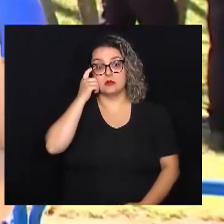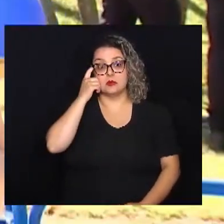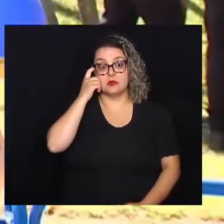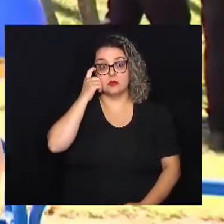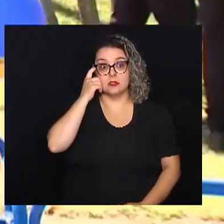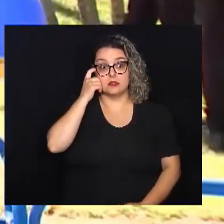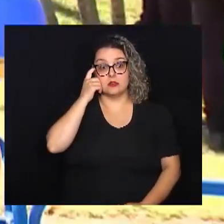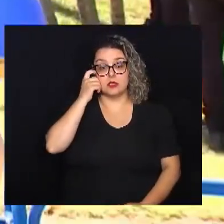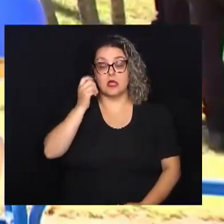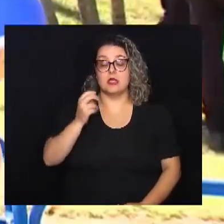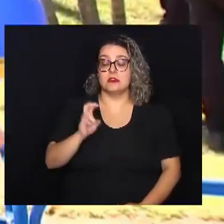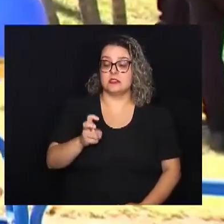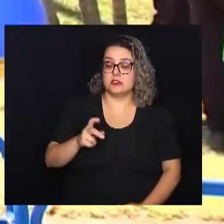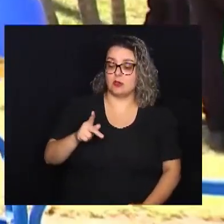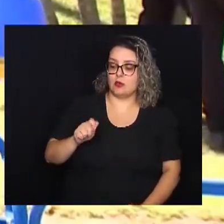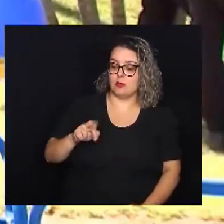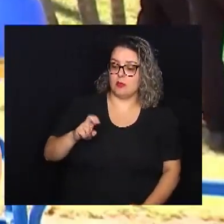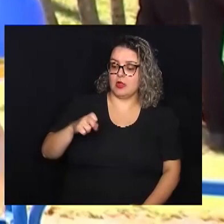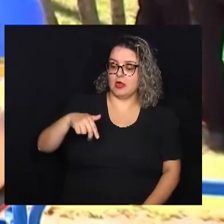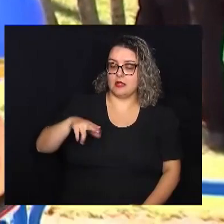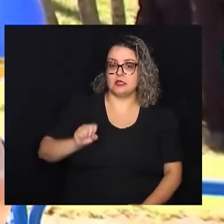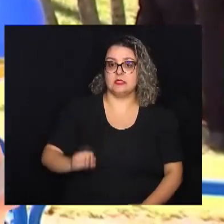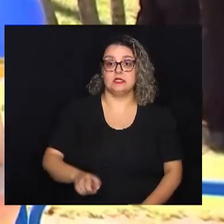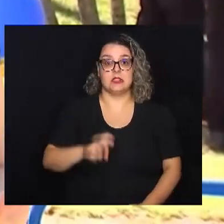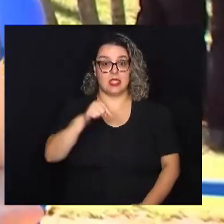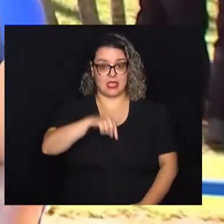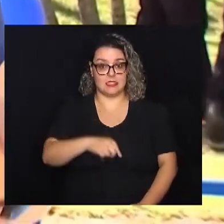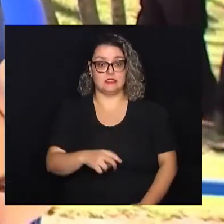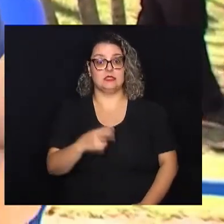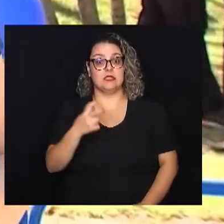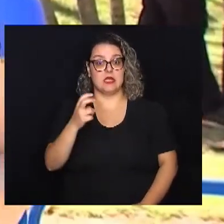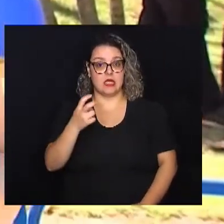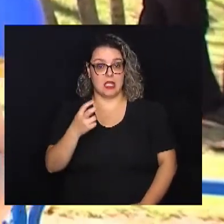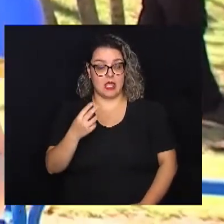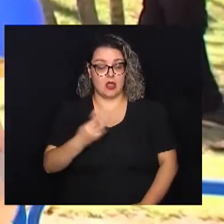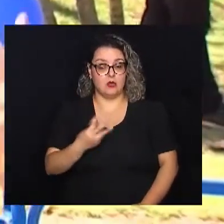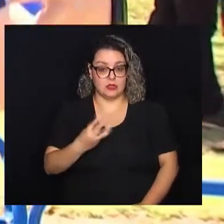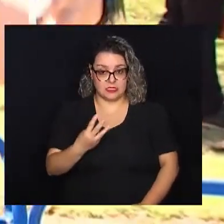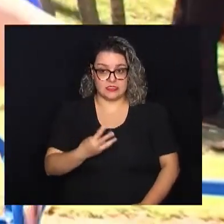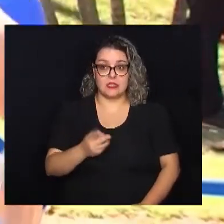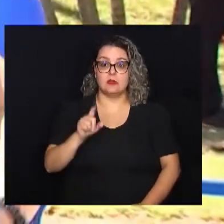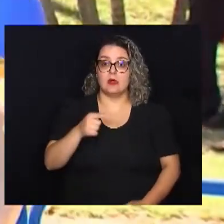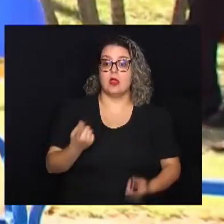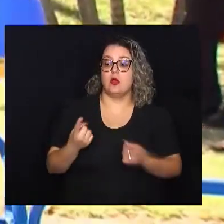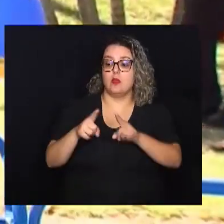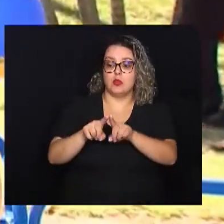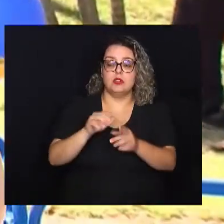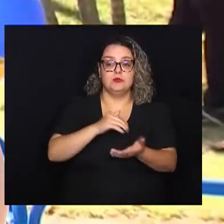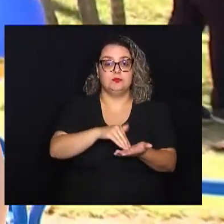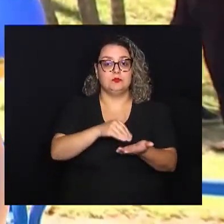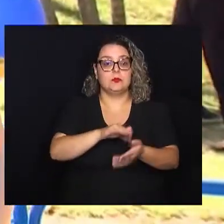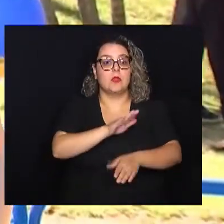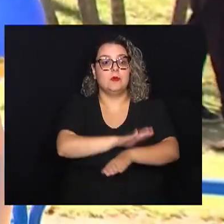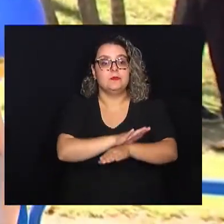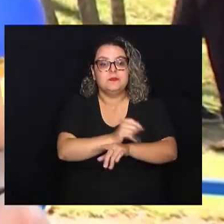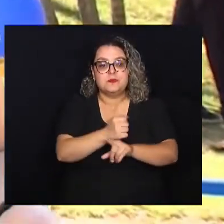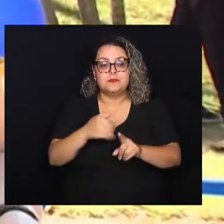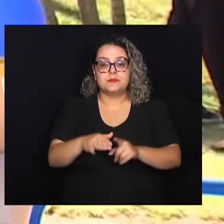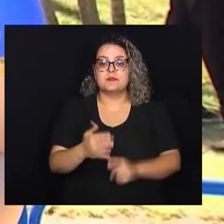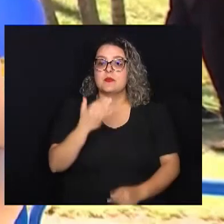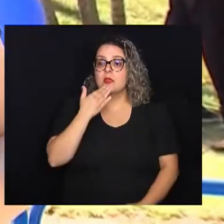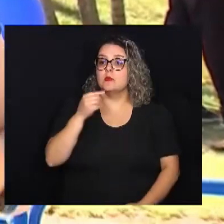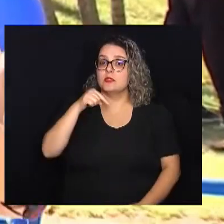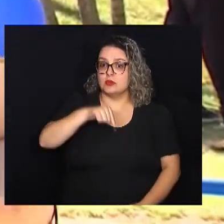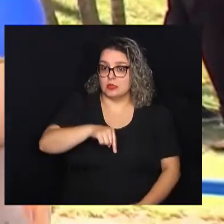Esse é o terceiro Parque o vereador Carmo Luiz que é um grande parceiro da Secretaria de Assistência fez a indicação que a gente instalasse aqui